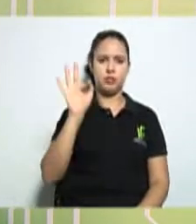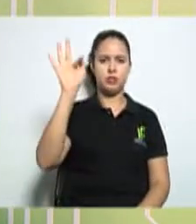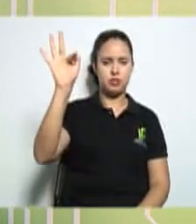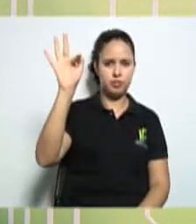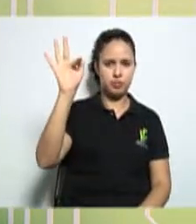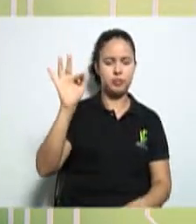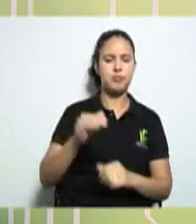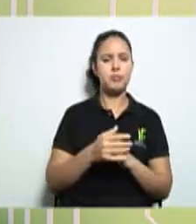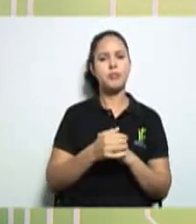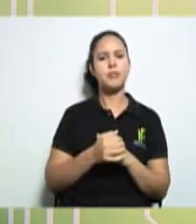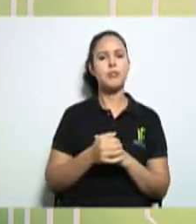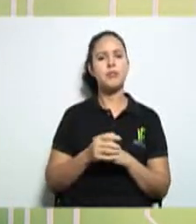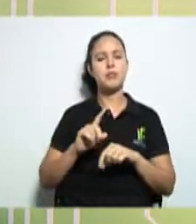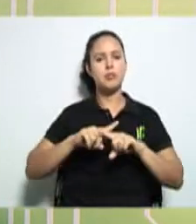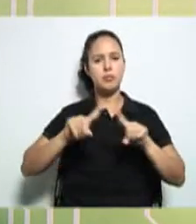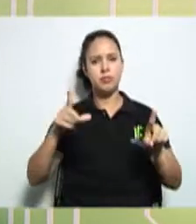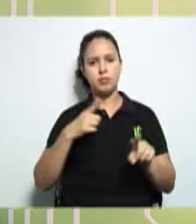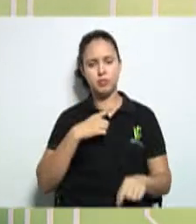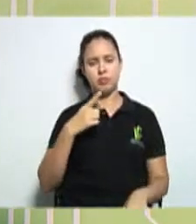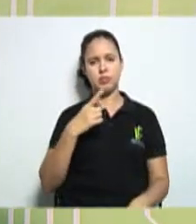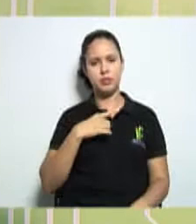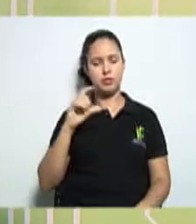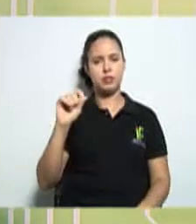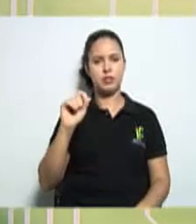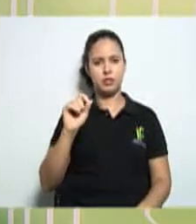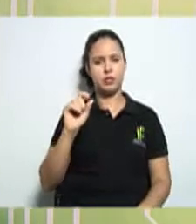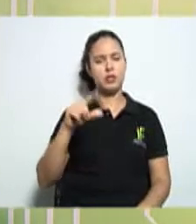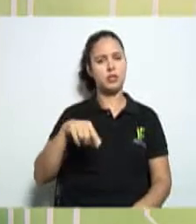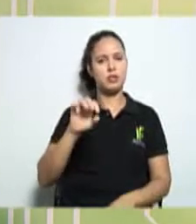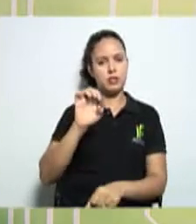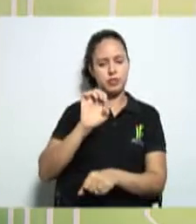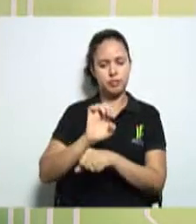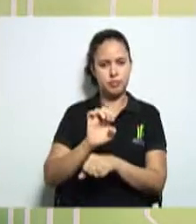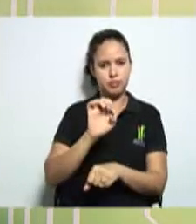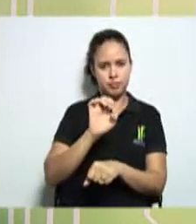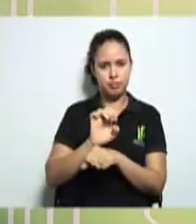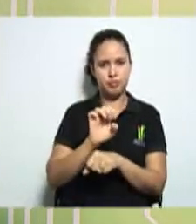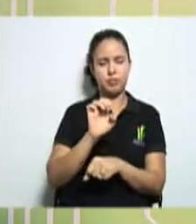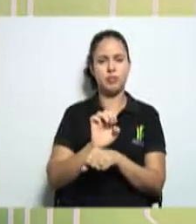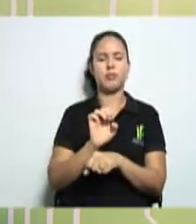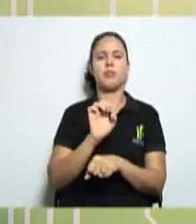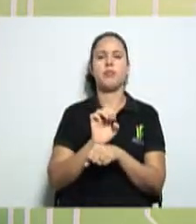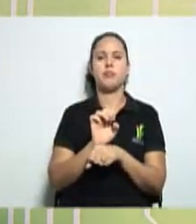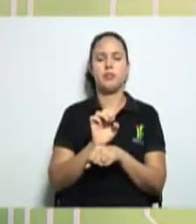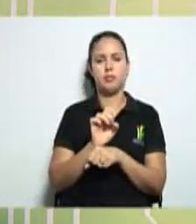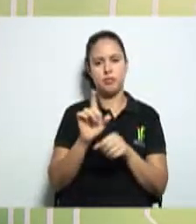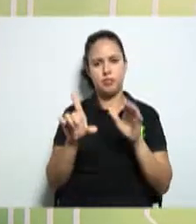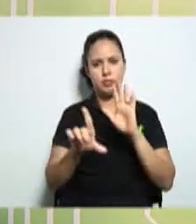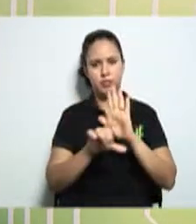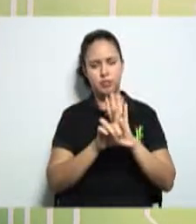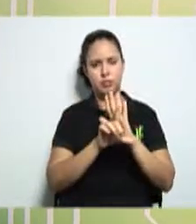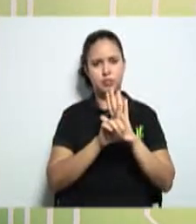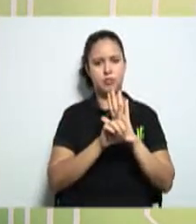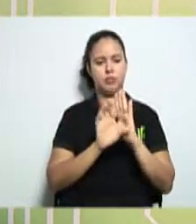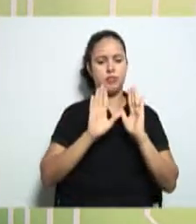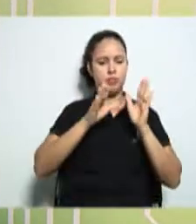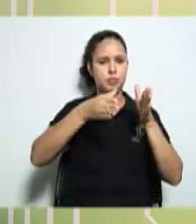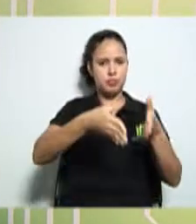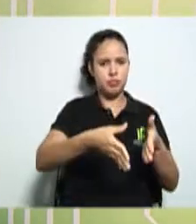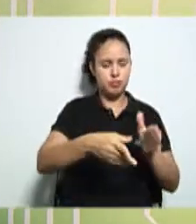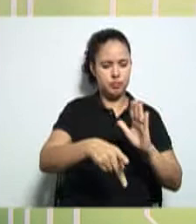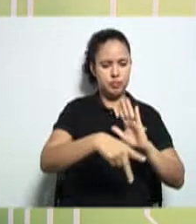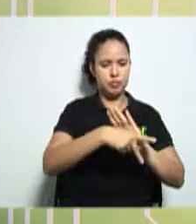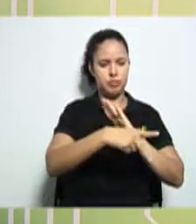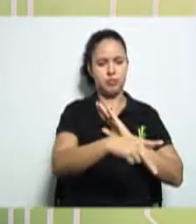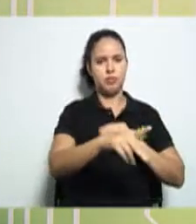federal, mas aí a gente tem a questão de nível estadual, que aí nós já temos as legislações que são específicas